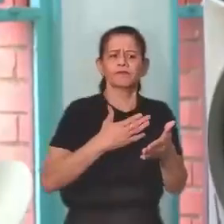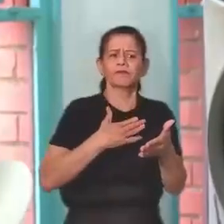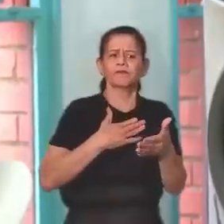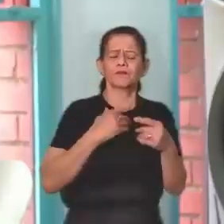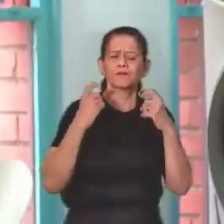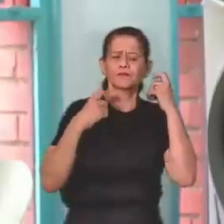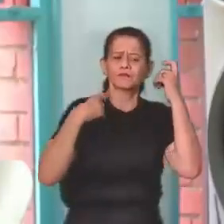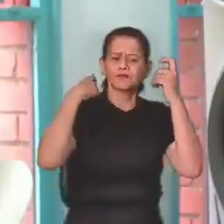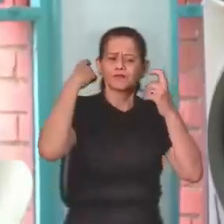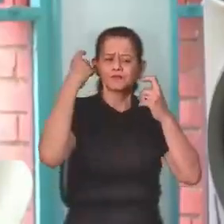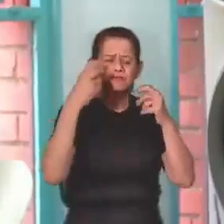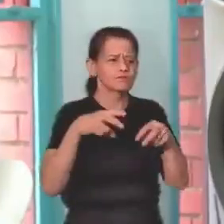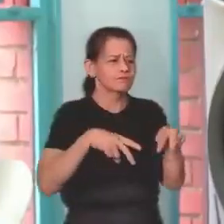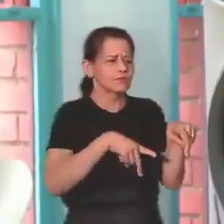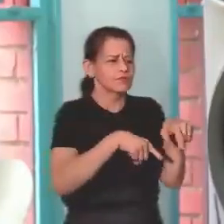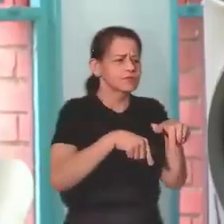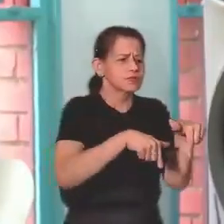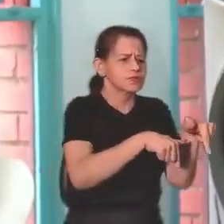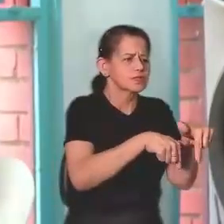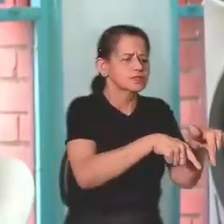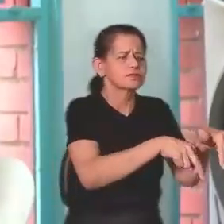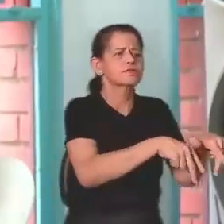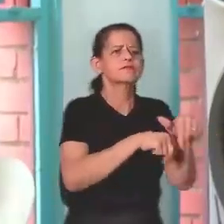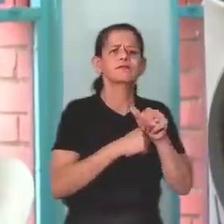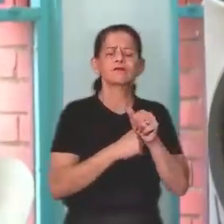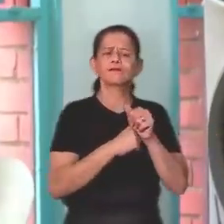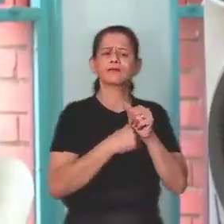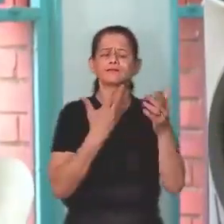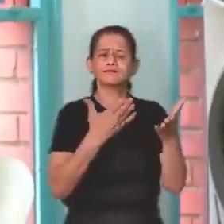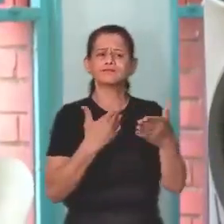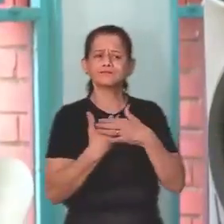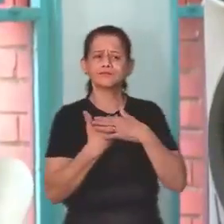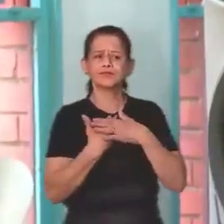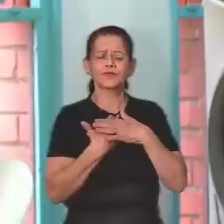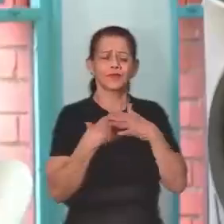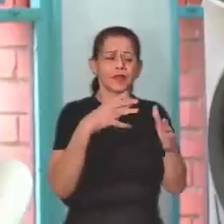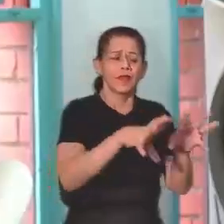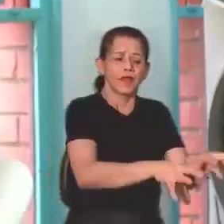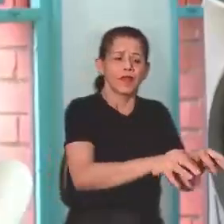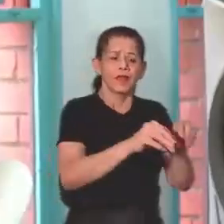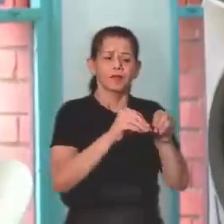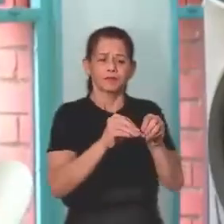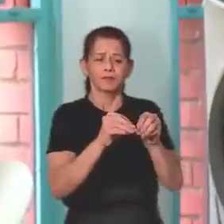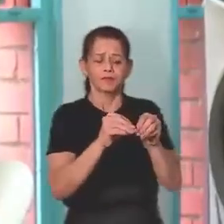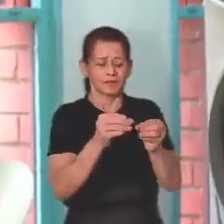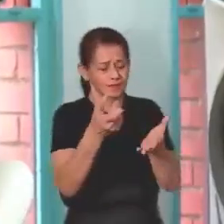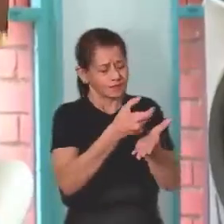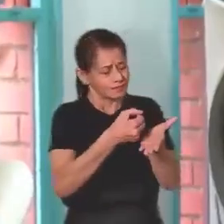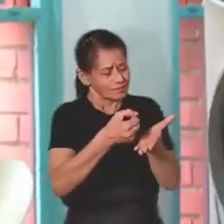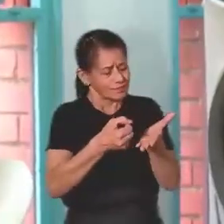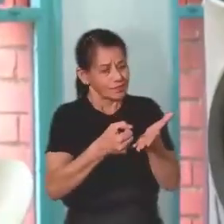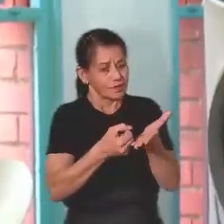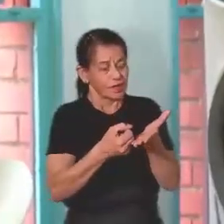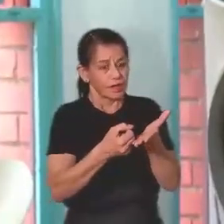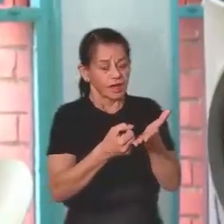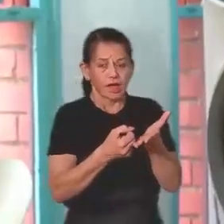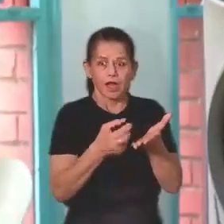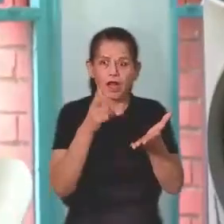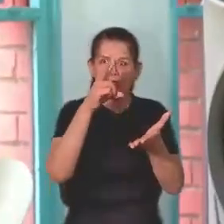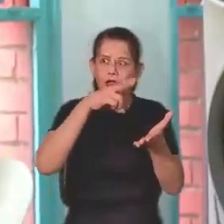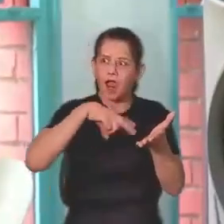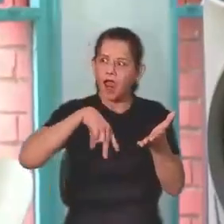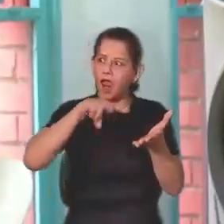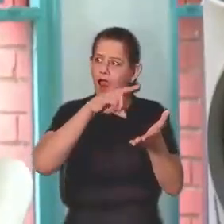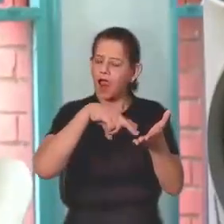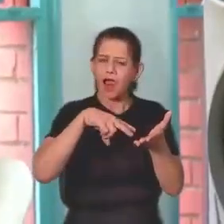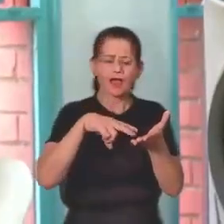né, andando atrás de mim e tal. E depois ela confessou que ela tinha pegado muitas coisas que eu tinha escrito e